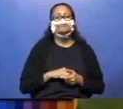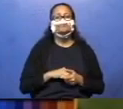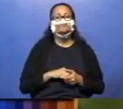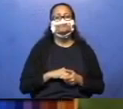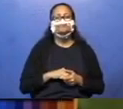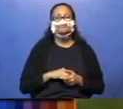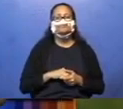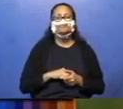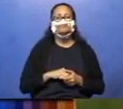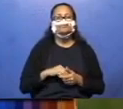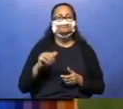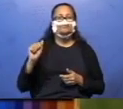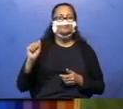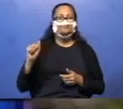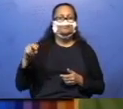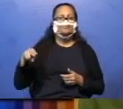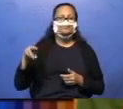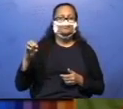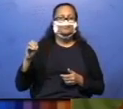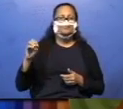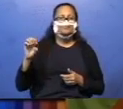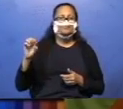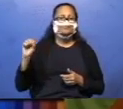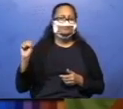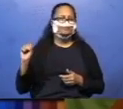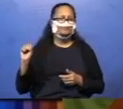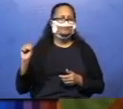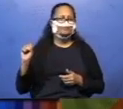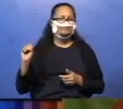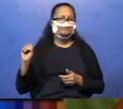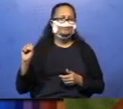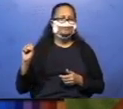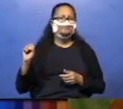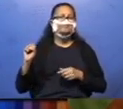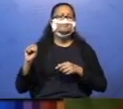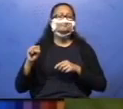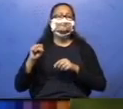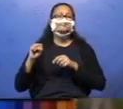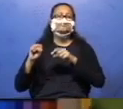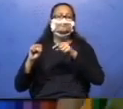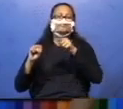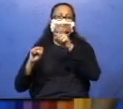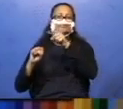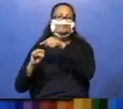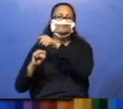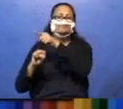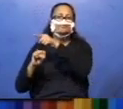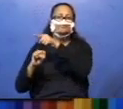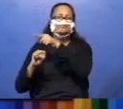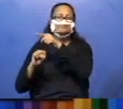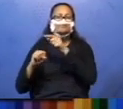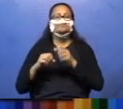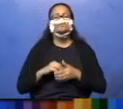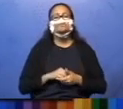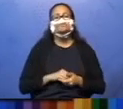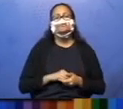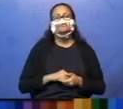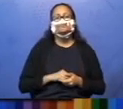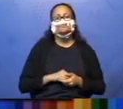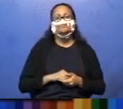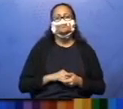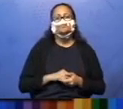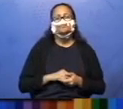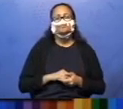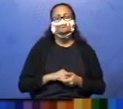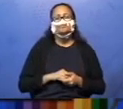anões. É anões? Não, porque eu tenho que colocar o tio. Anões, para sair lá